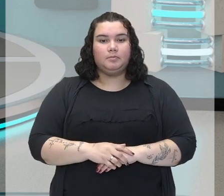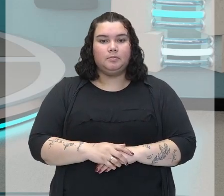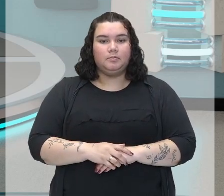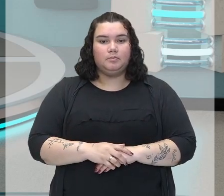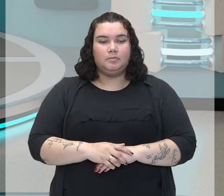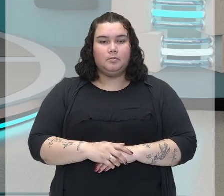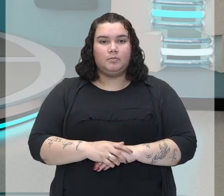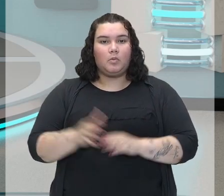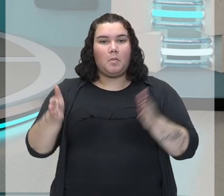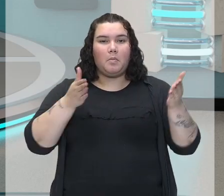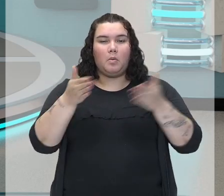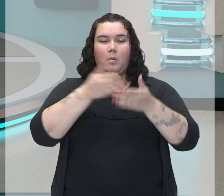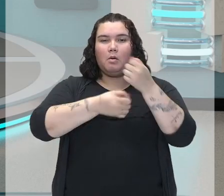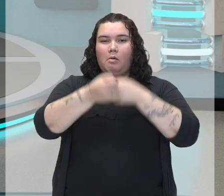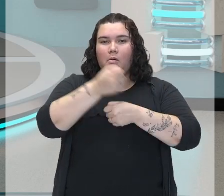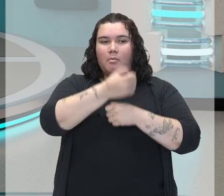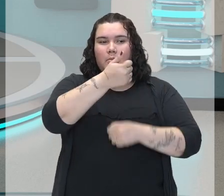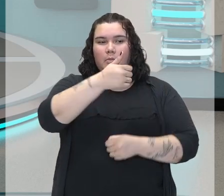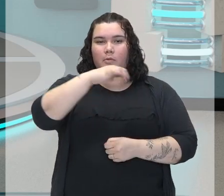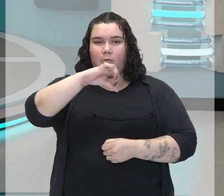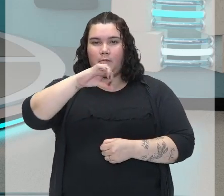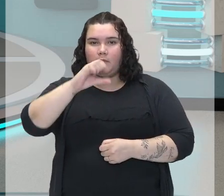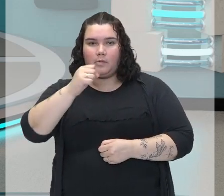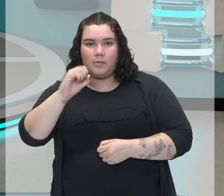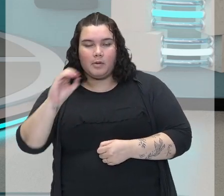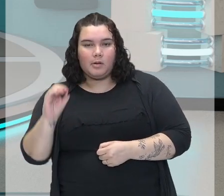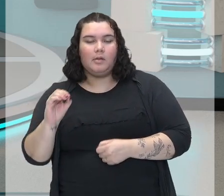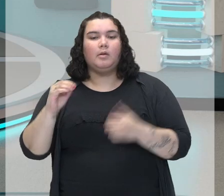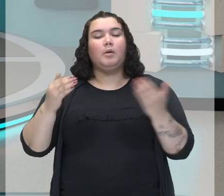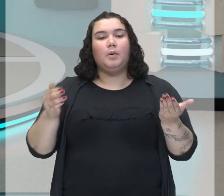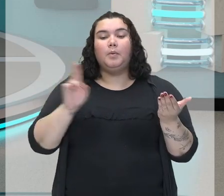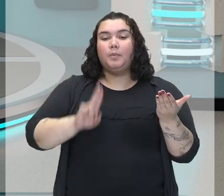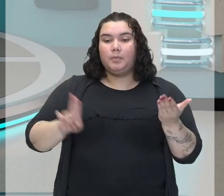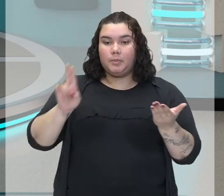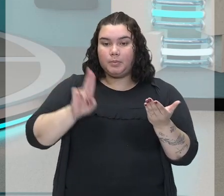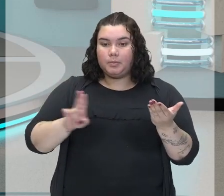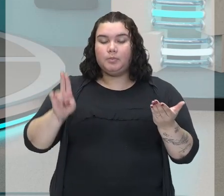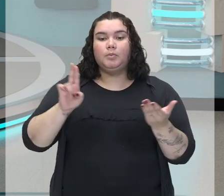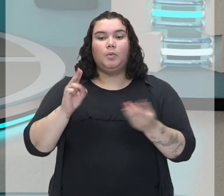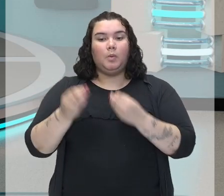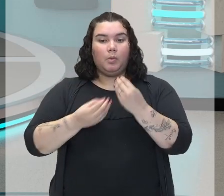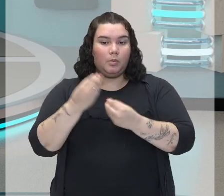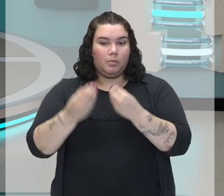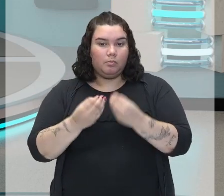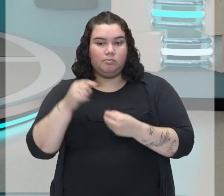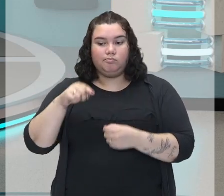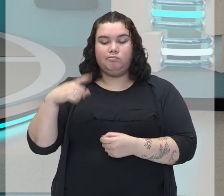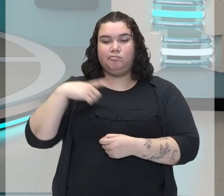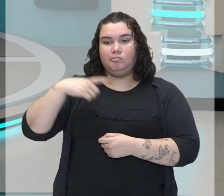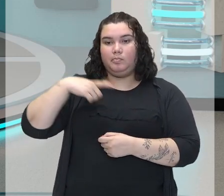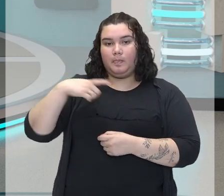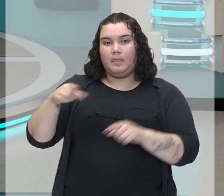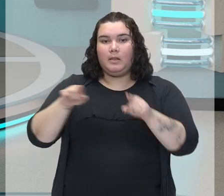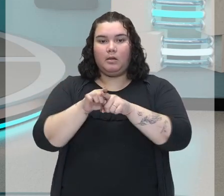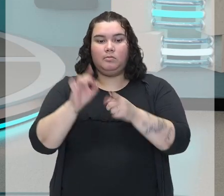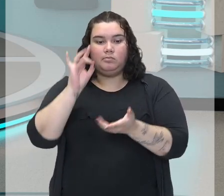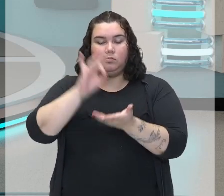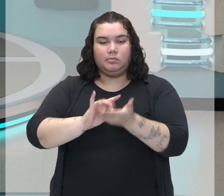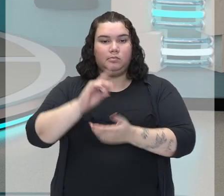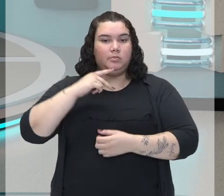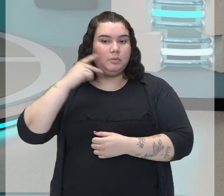dos anos 80, né? Então, isso daí era muito utilizado aí como uma forma de você também firmar a sua